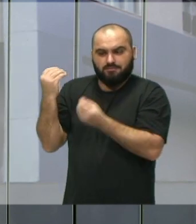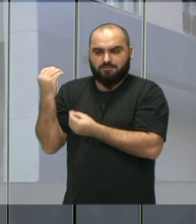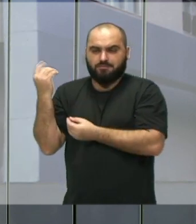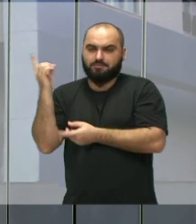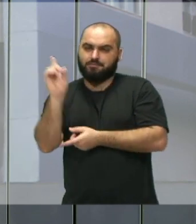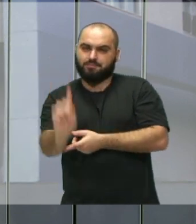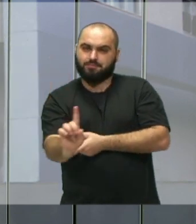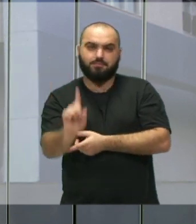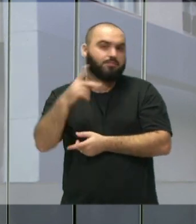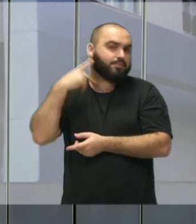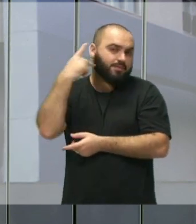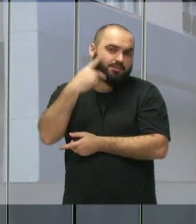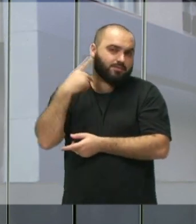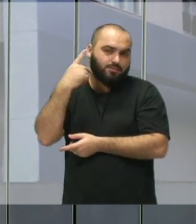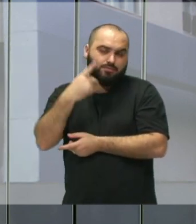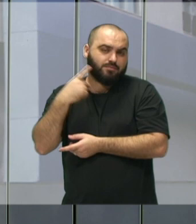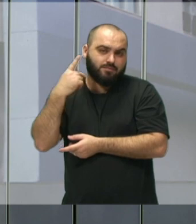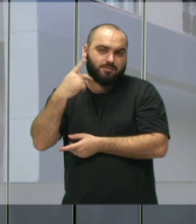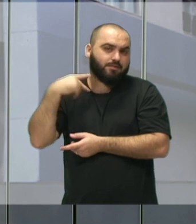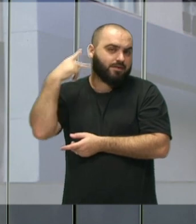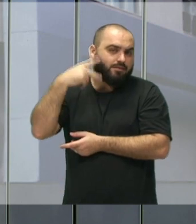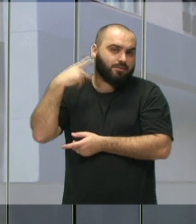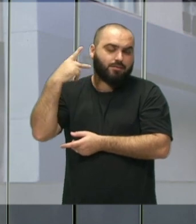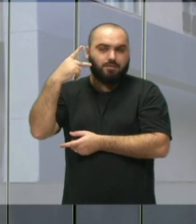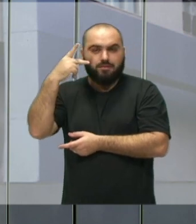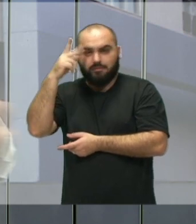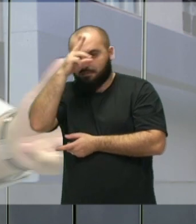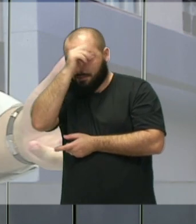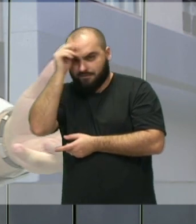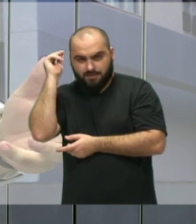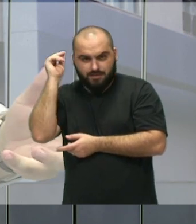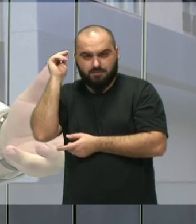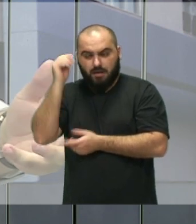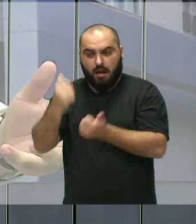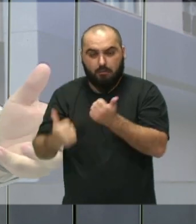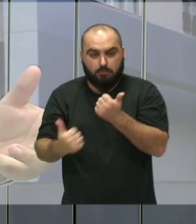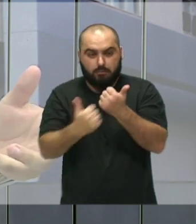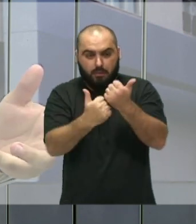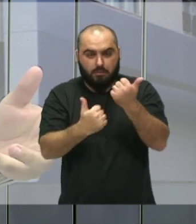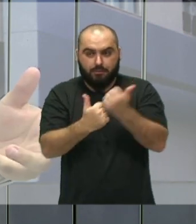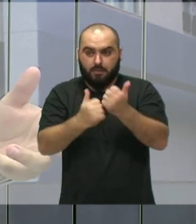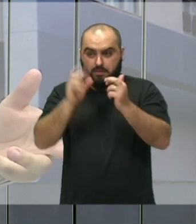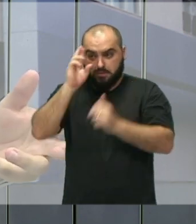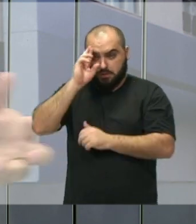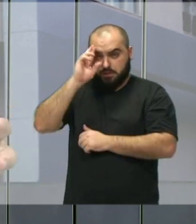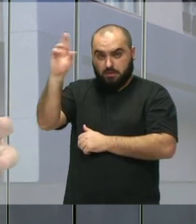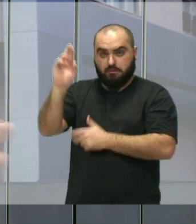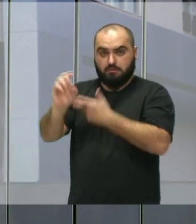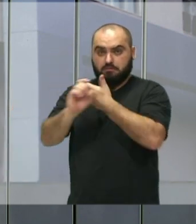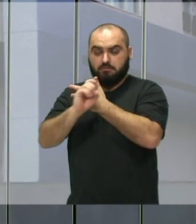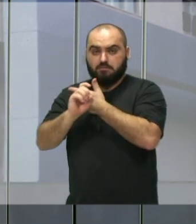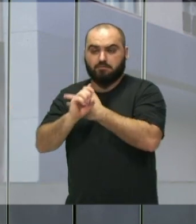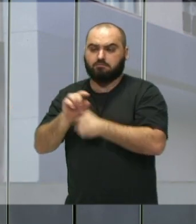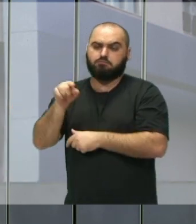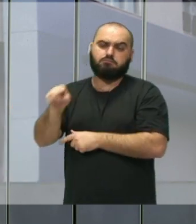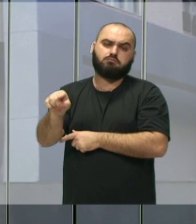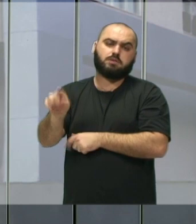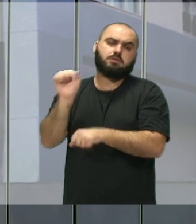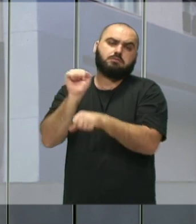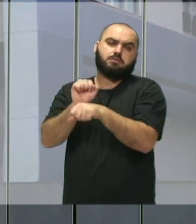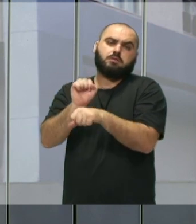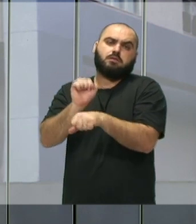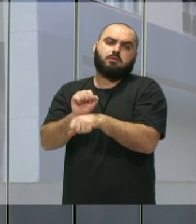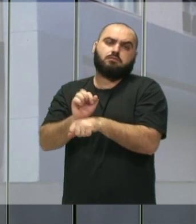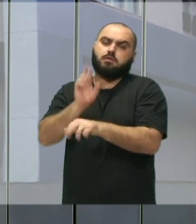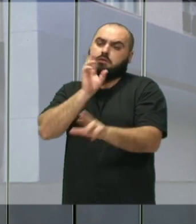ali, politicamente falando, naquela vaga, e que é apoiador do chefe do Poder Executivo naquele momento, ela está esperando